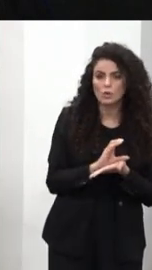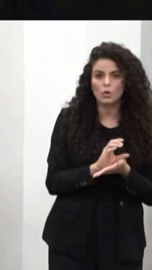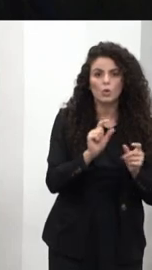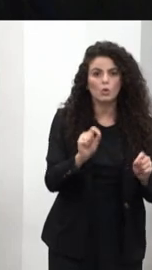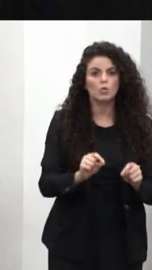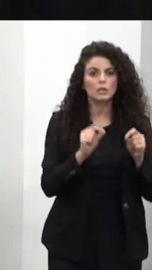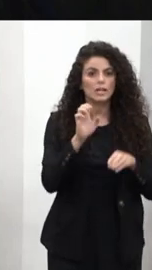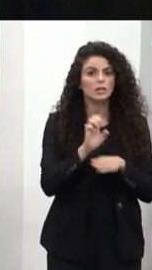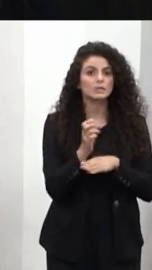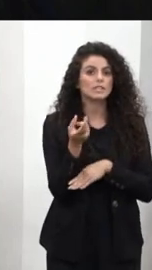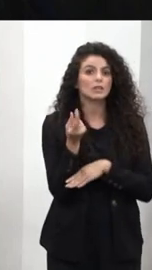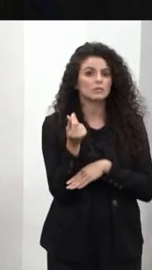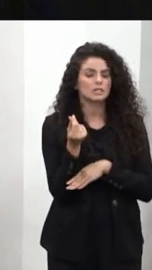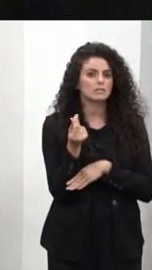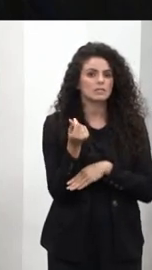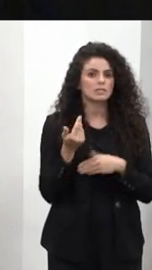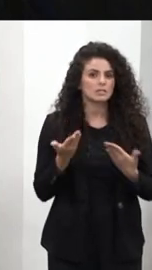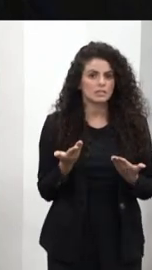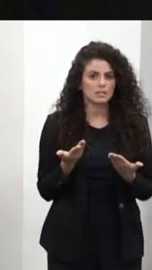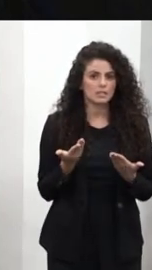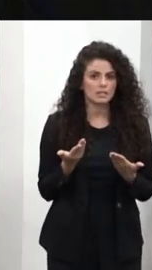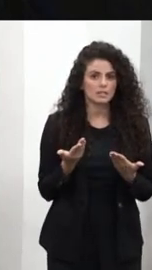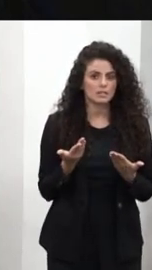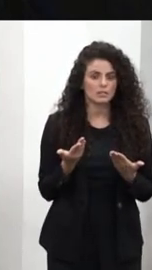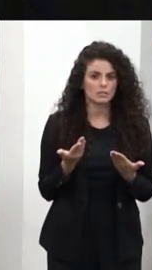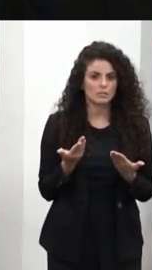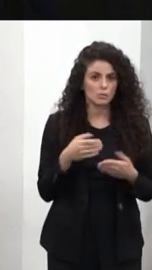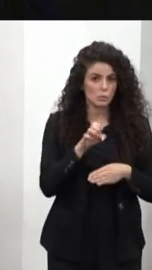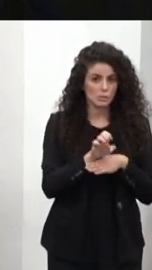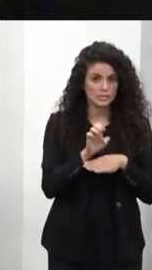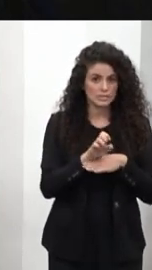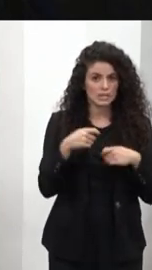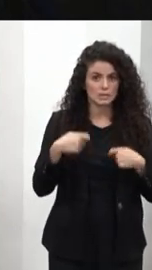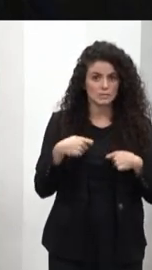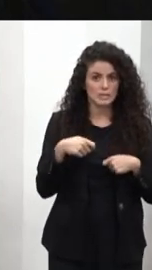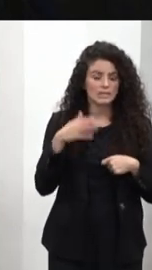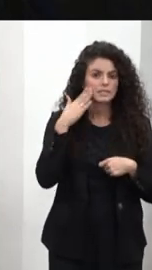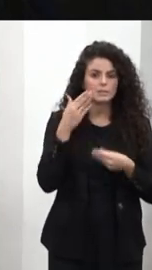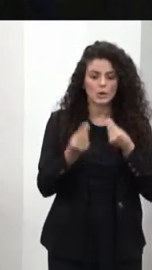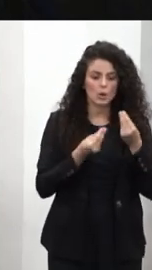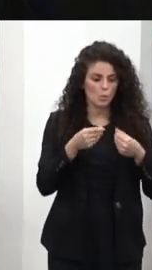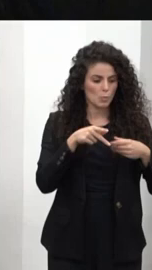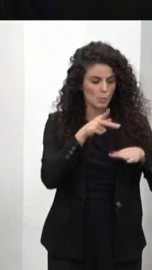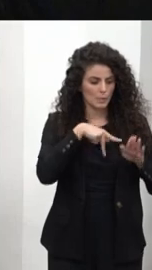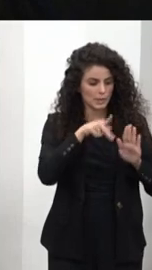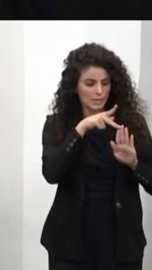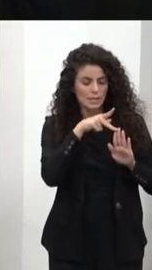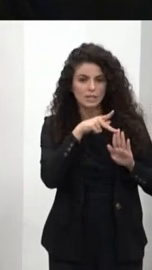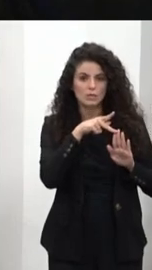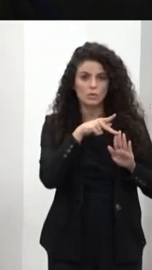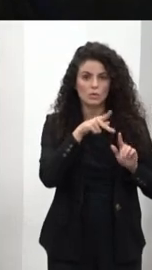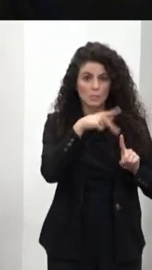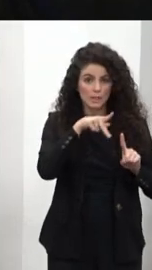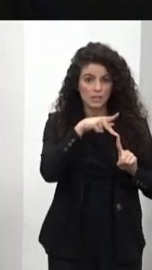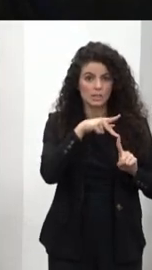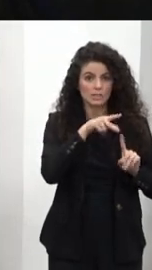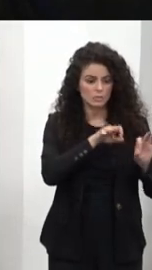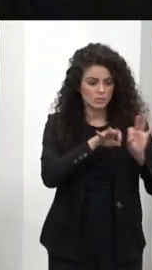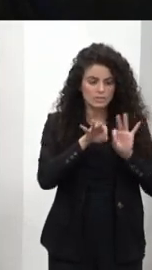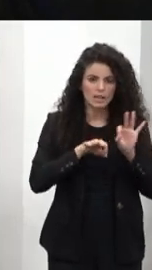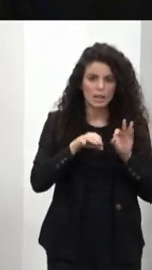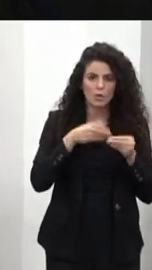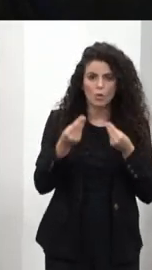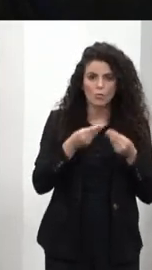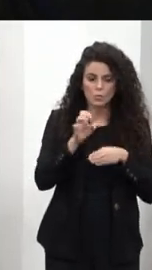que o Estado faz Tiago assim o Estado tem que prever no plano de ação uma maneira desses recursos voltarem para o estado